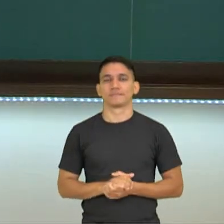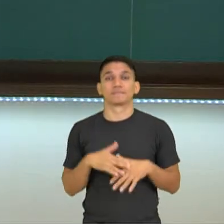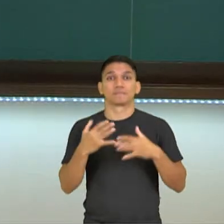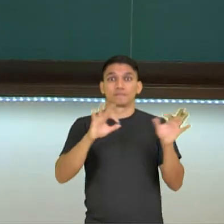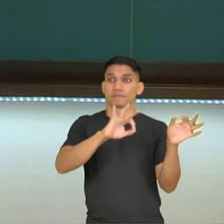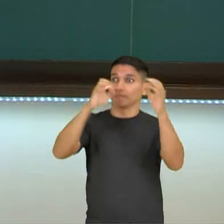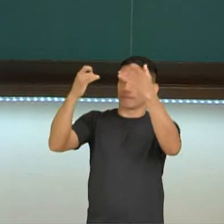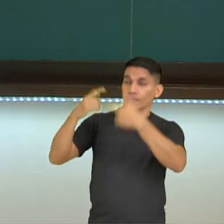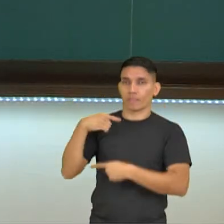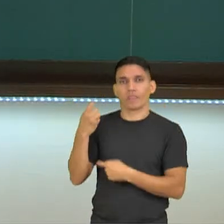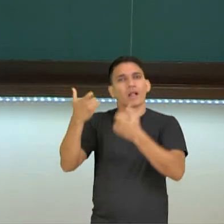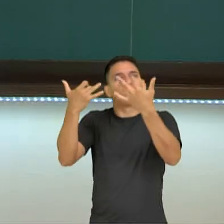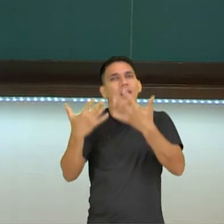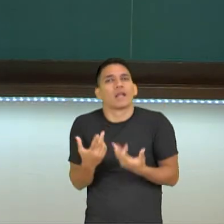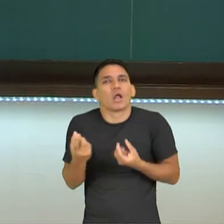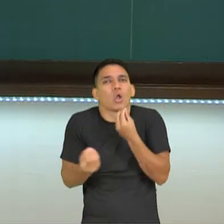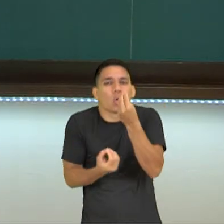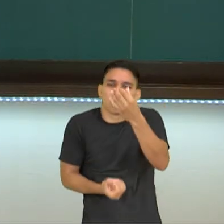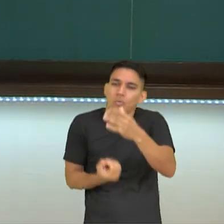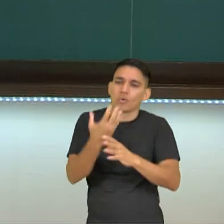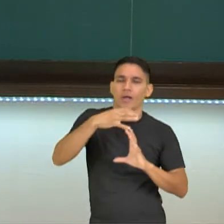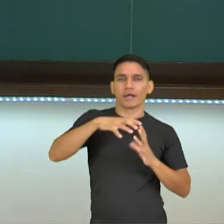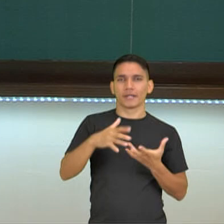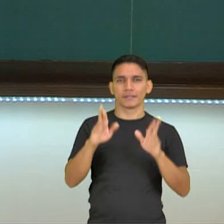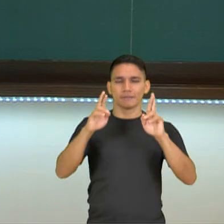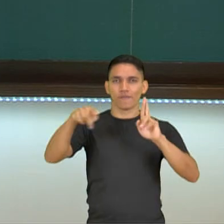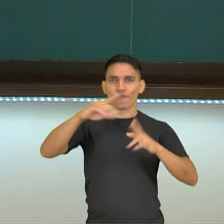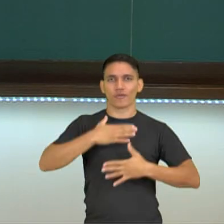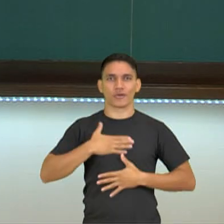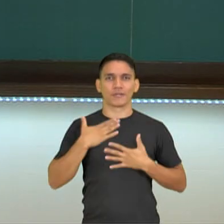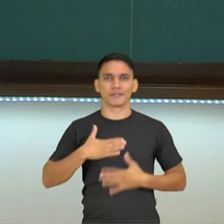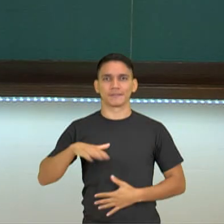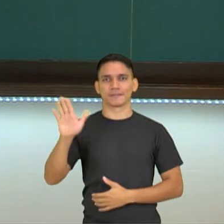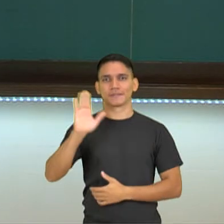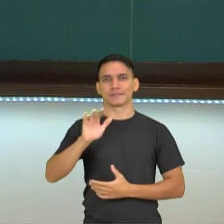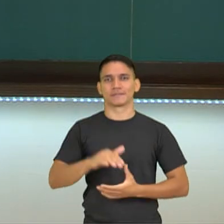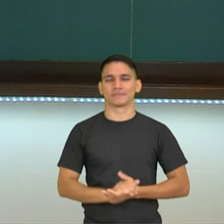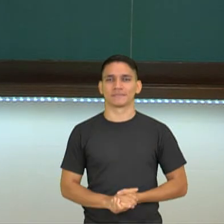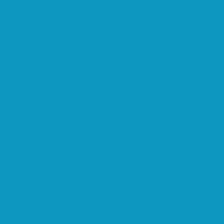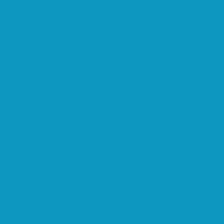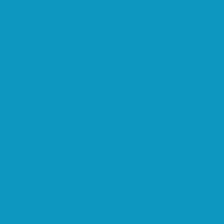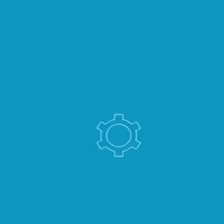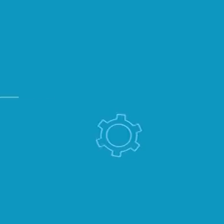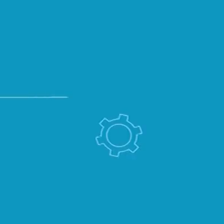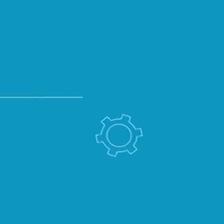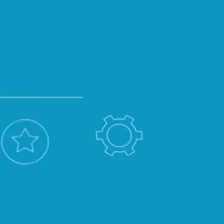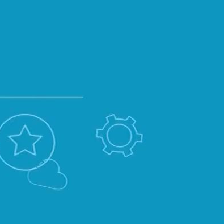Nesse vídeo, nós falamos sobre a formação da Terra. Espero que vocês tenham gostado. Até breve!